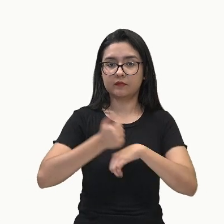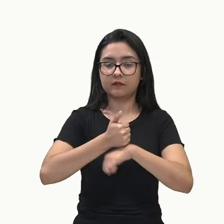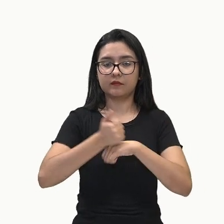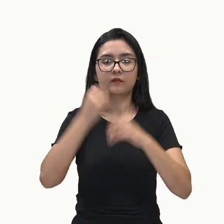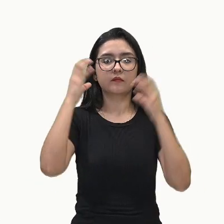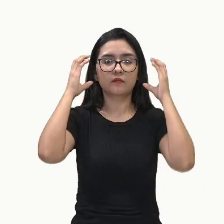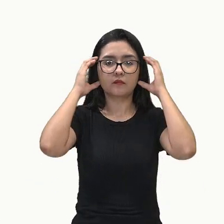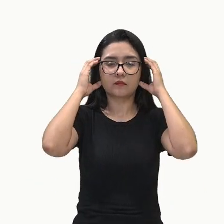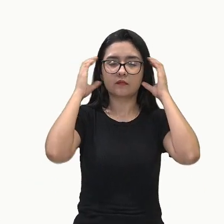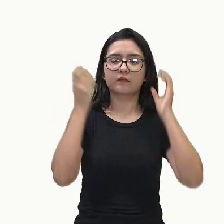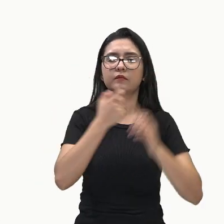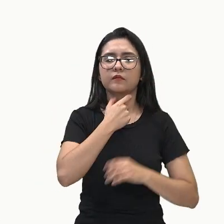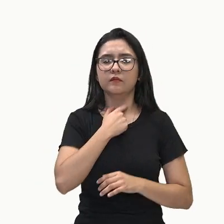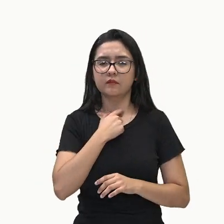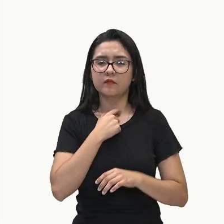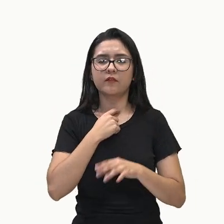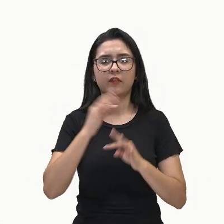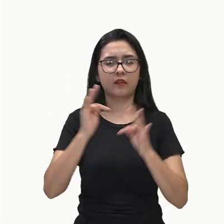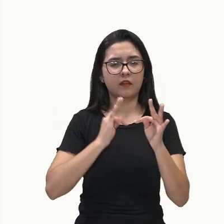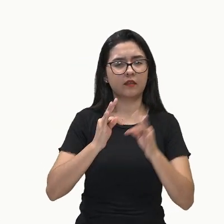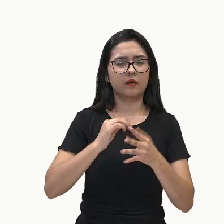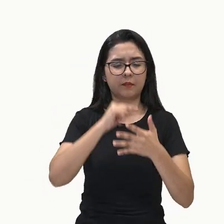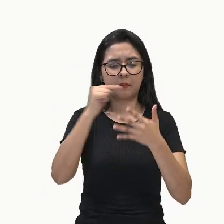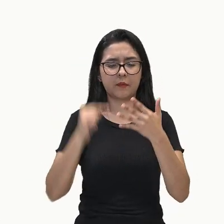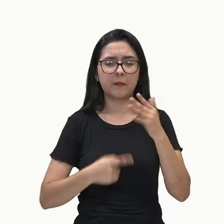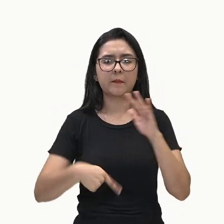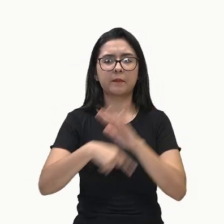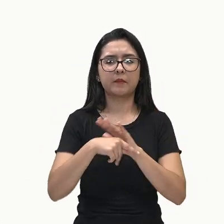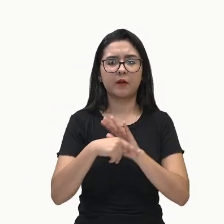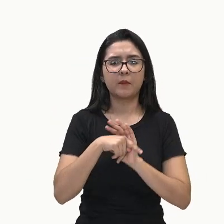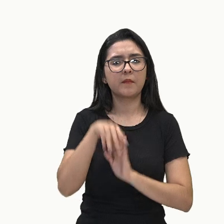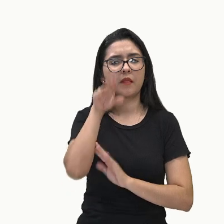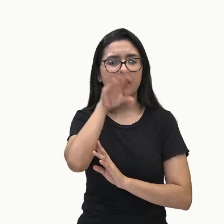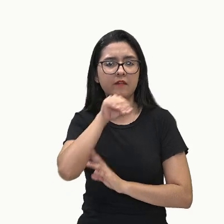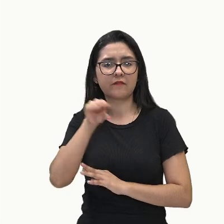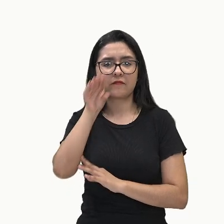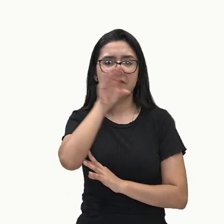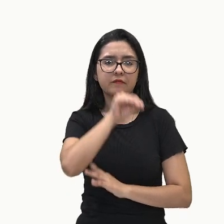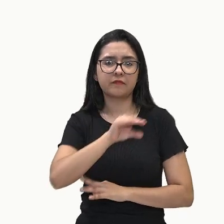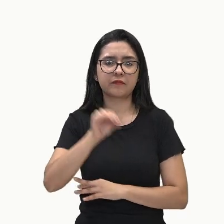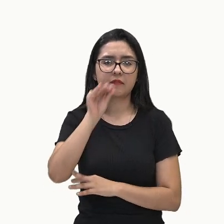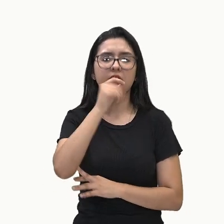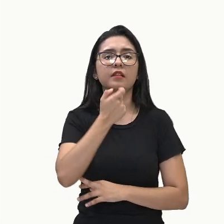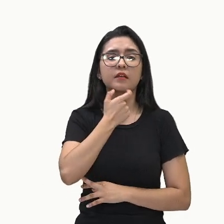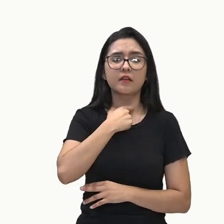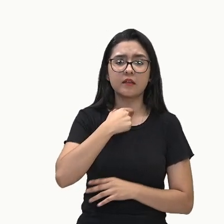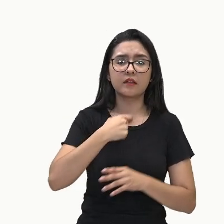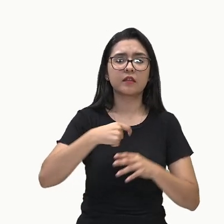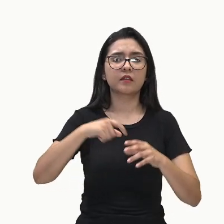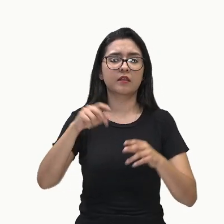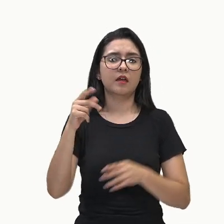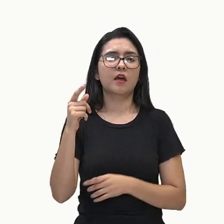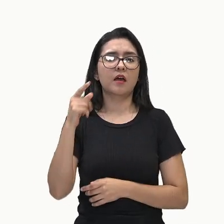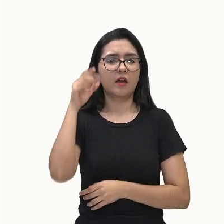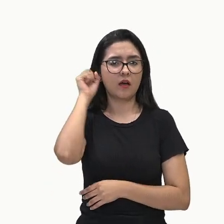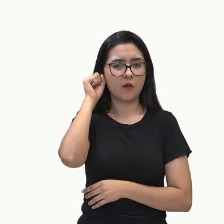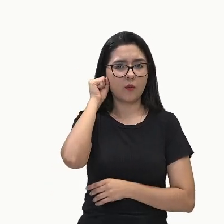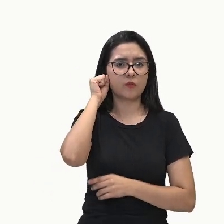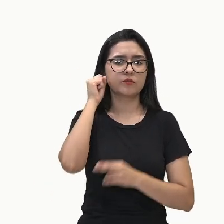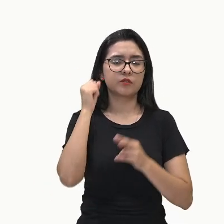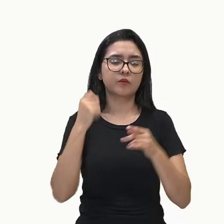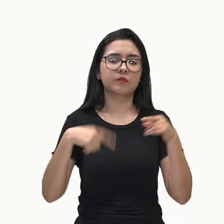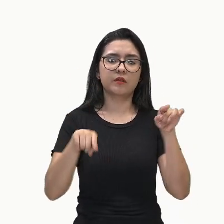ele vai tratar toda essa parte da linguagem, da fala, da audição, né, da